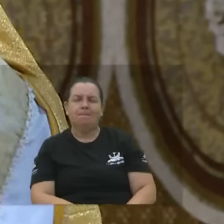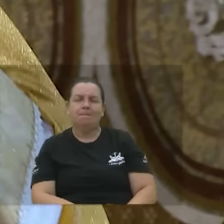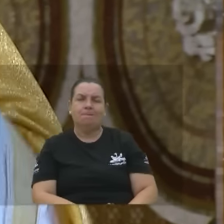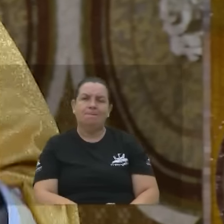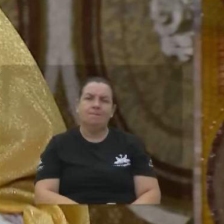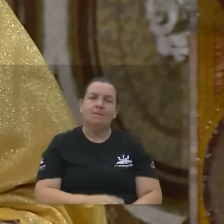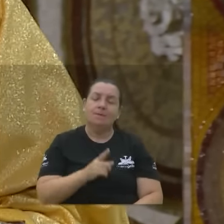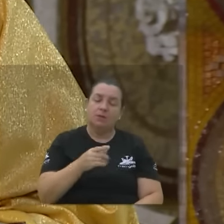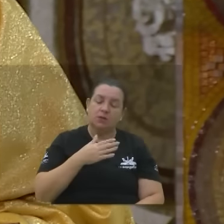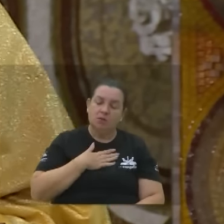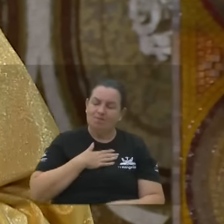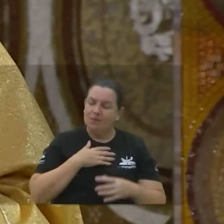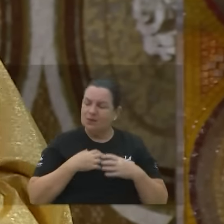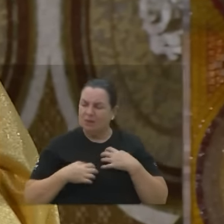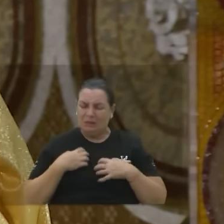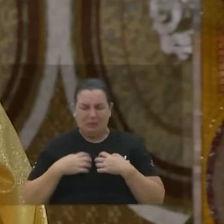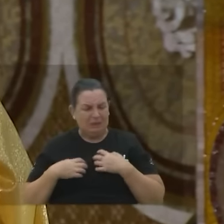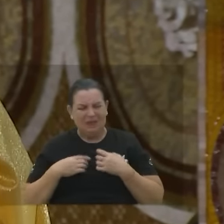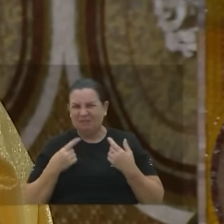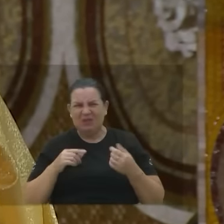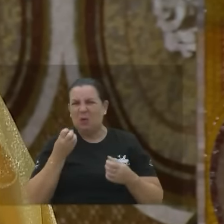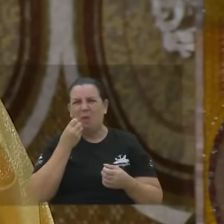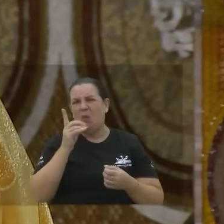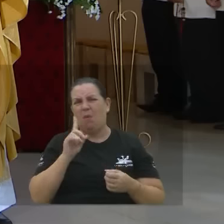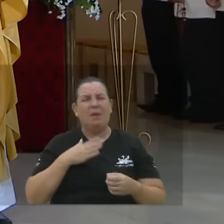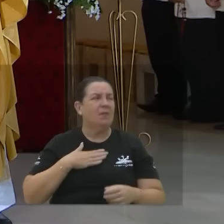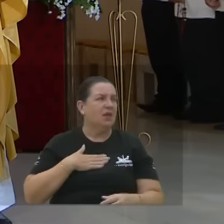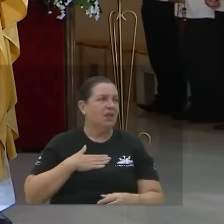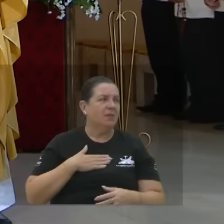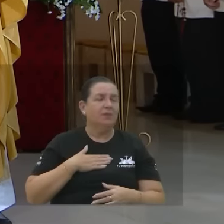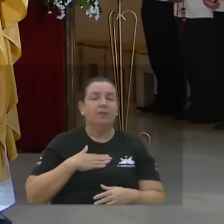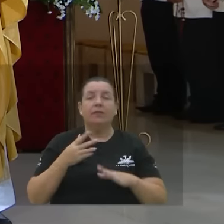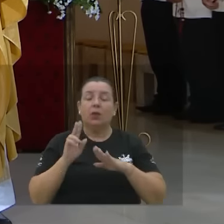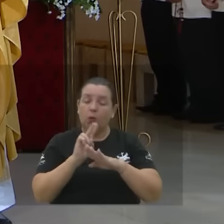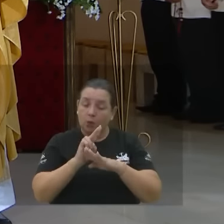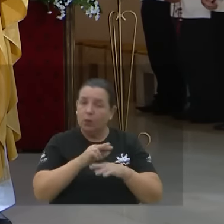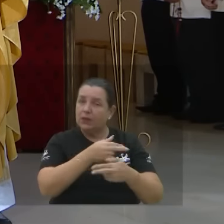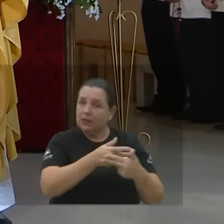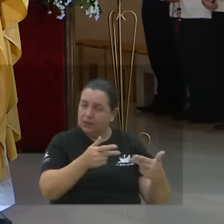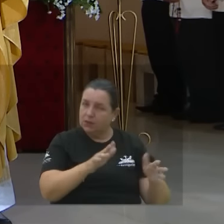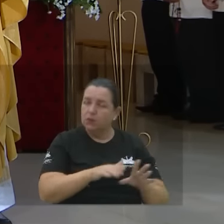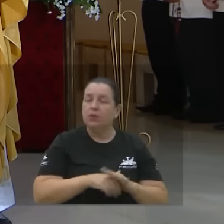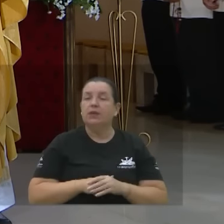Isso está me inquietando, isso não está me fazendo bem. Cuida disso.